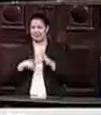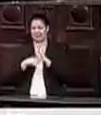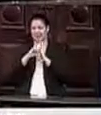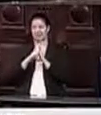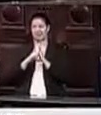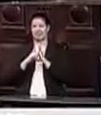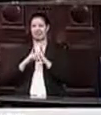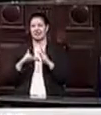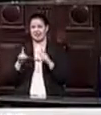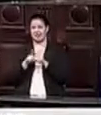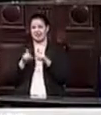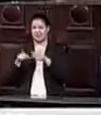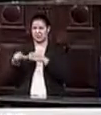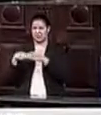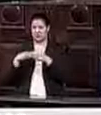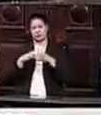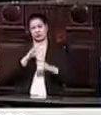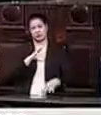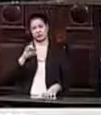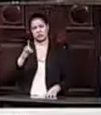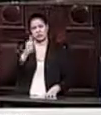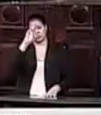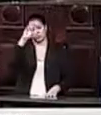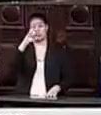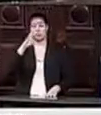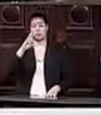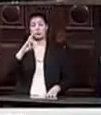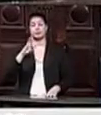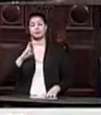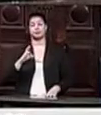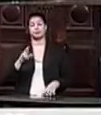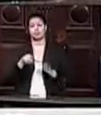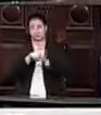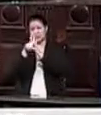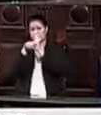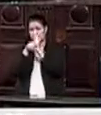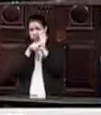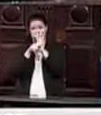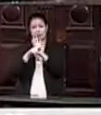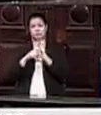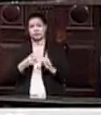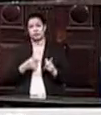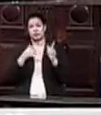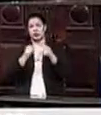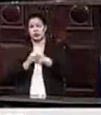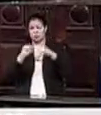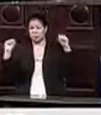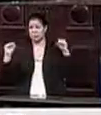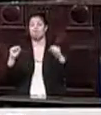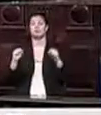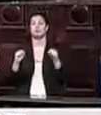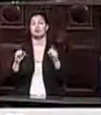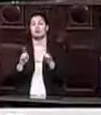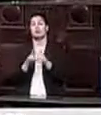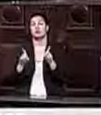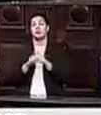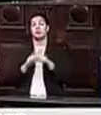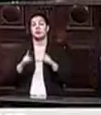hoje Cefai, da coordenação responsável pela fiscalização de armas e explosivos, para